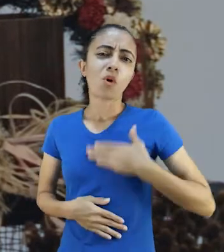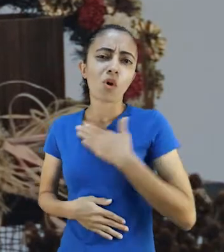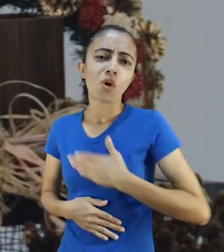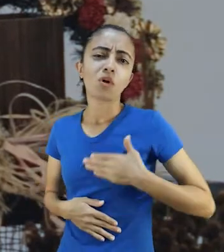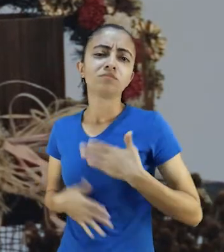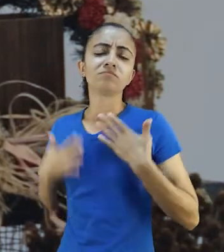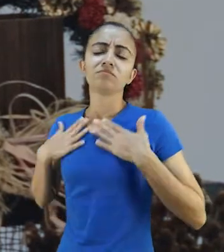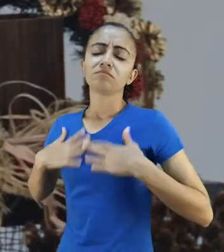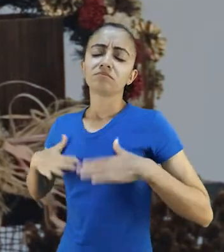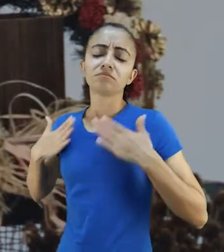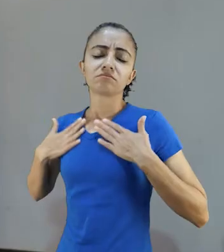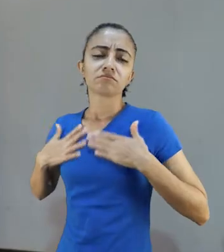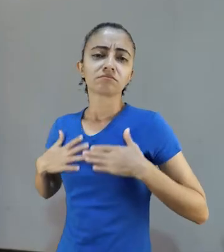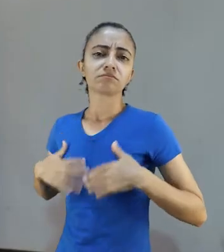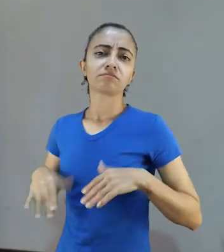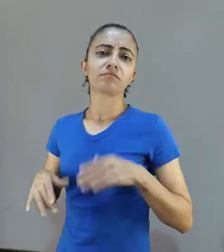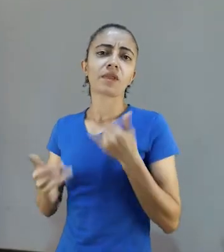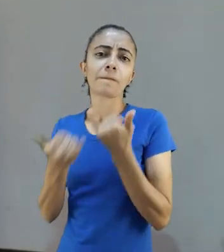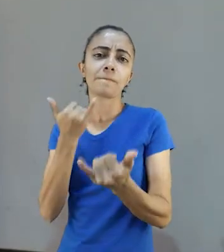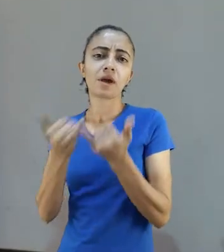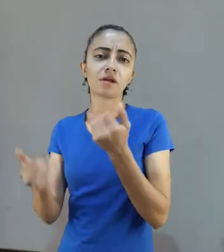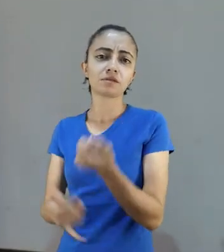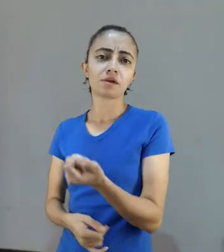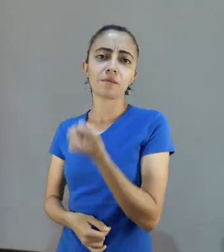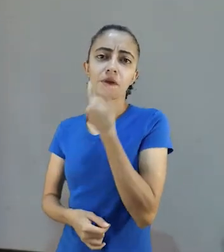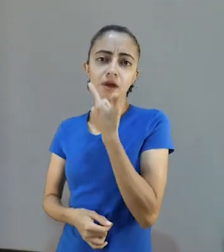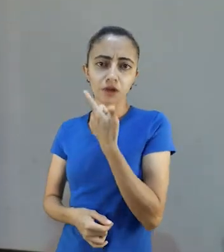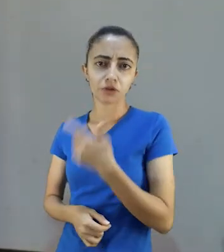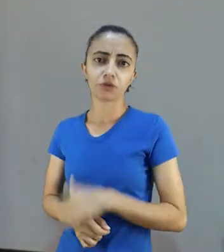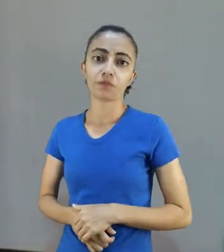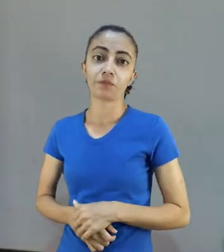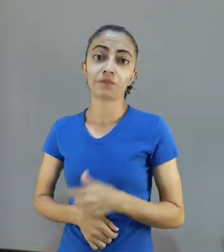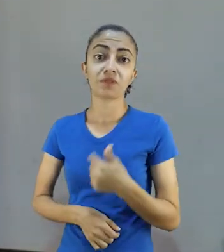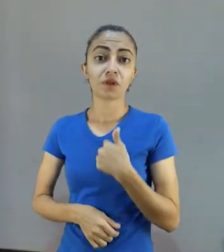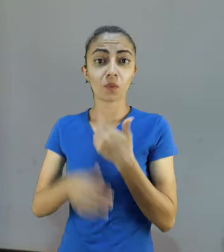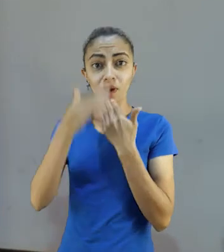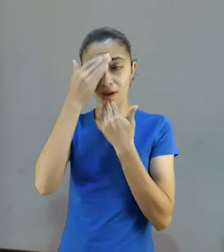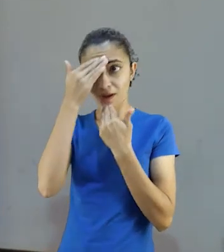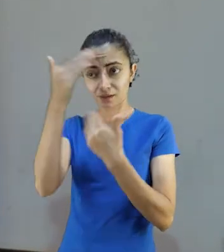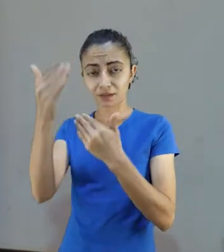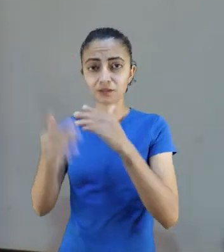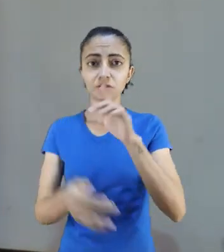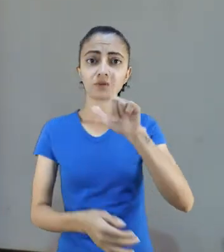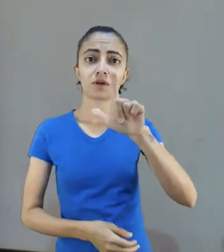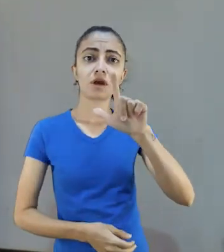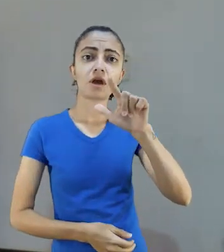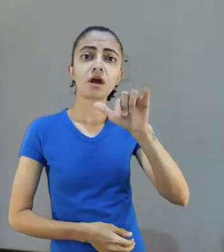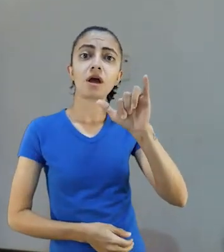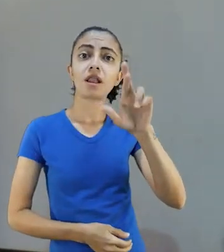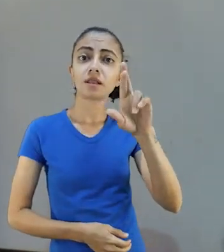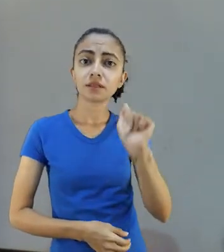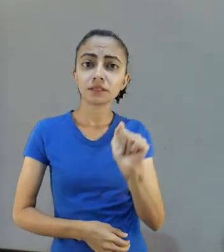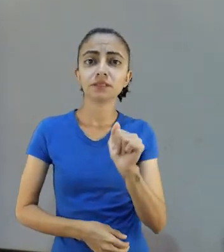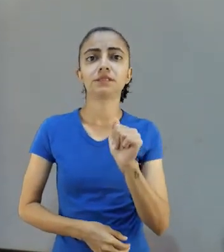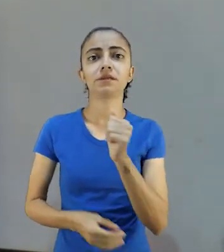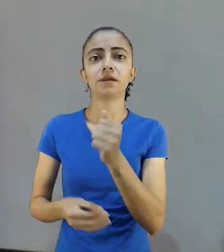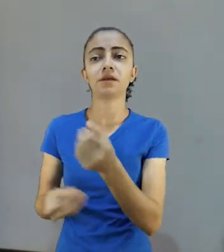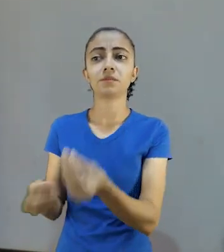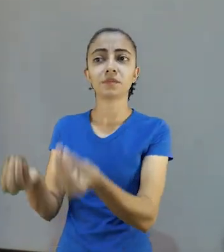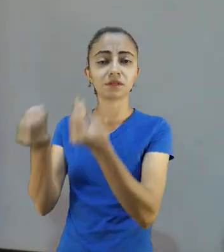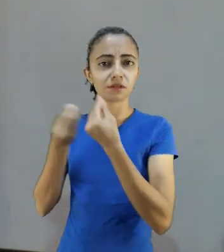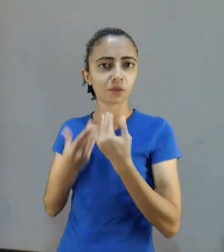remédio. E eu agradeço a Lira, que me deu a oportunidade de aprender. Lá conheci o